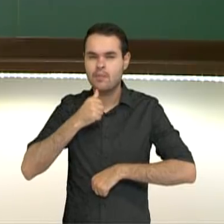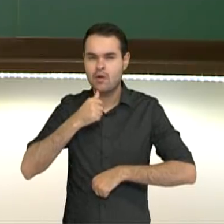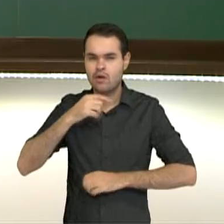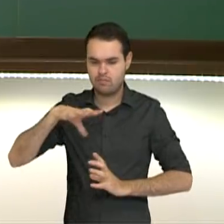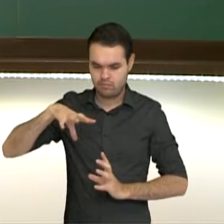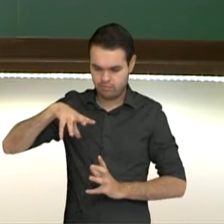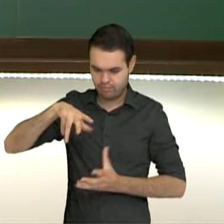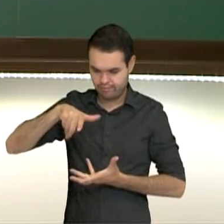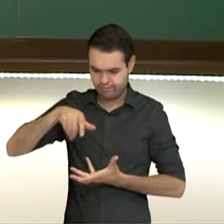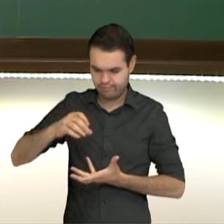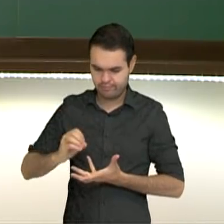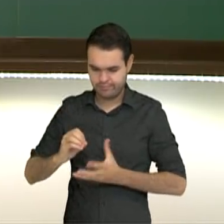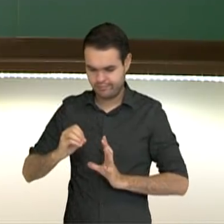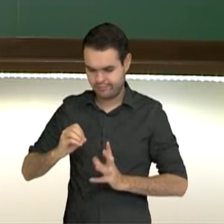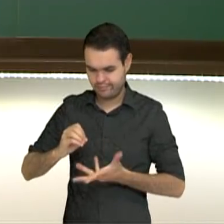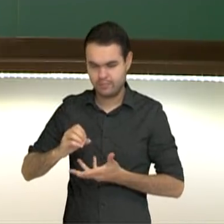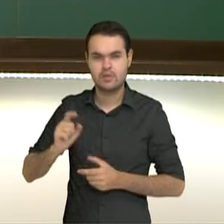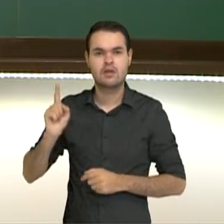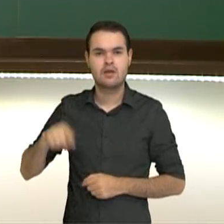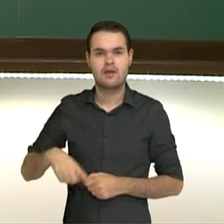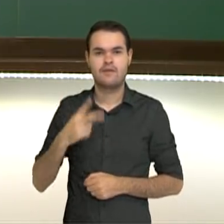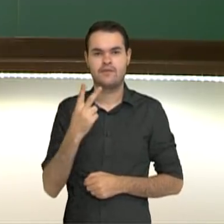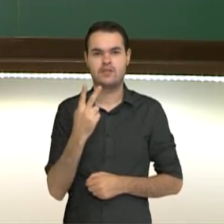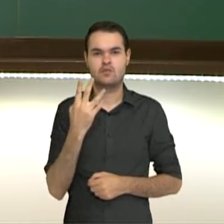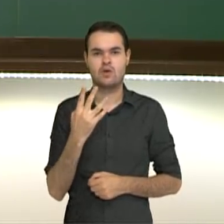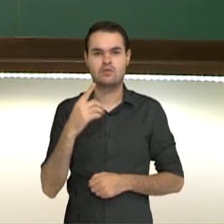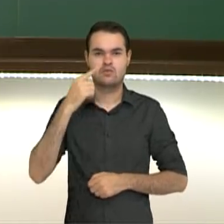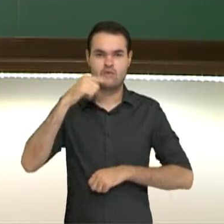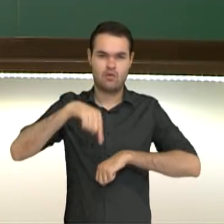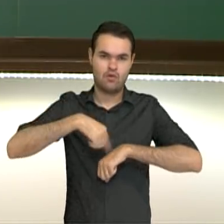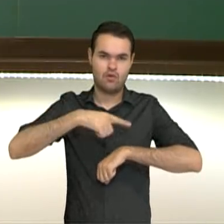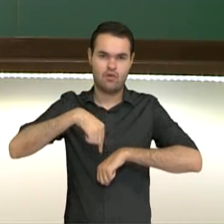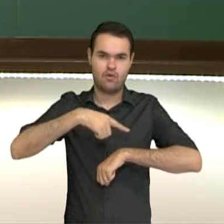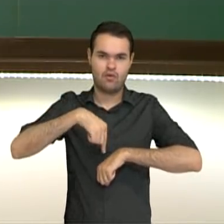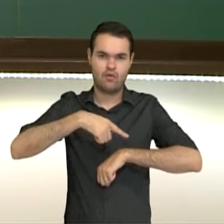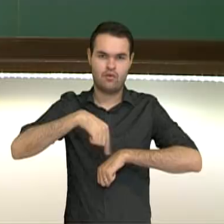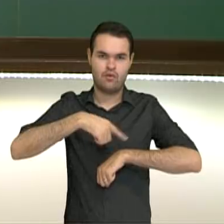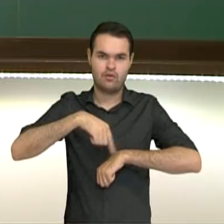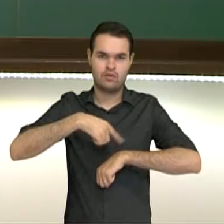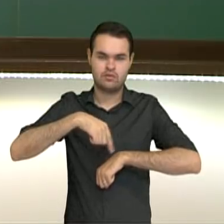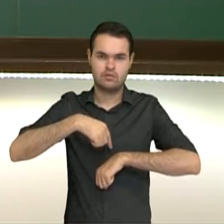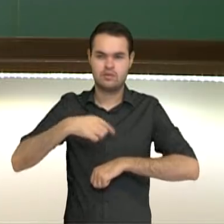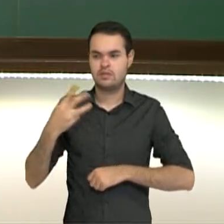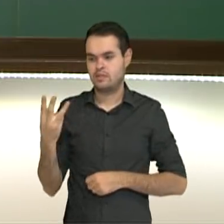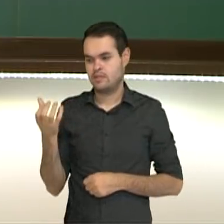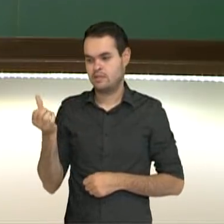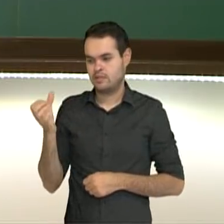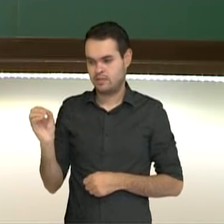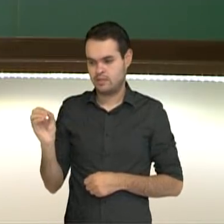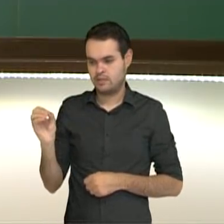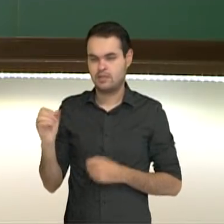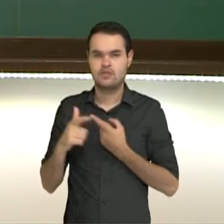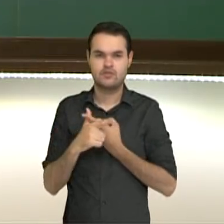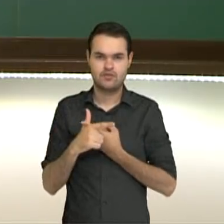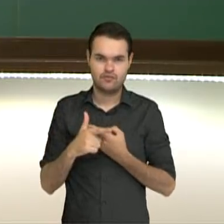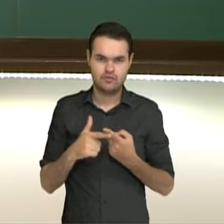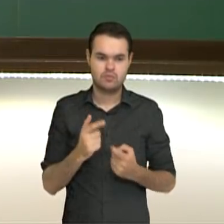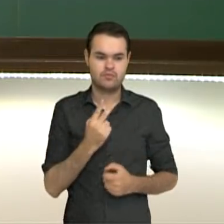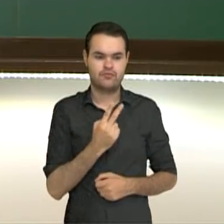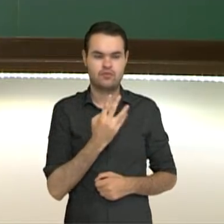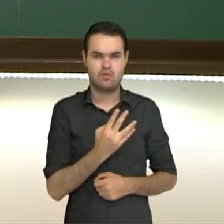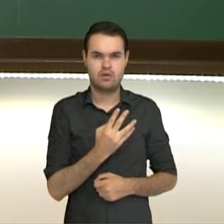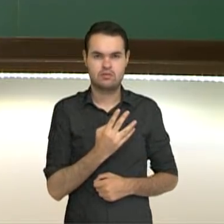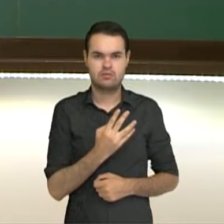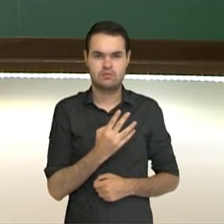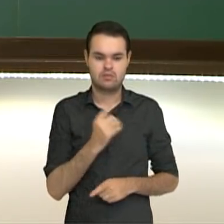mesma? 24 horas. Então eu peguei o total da volta, que é 360, dividi por 24